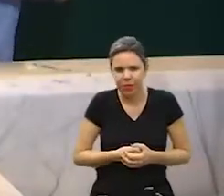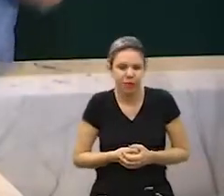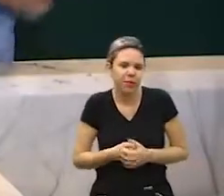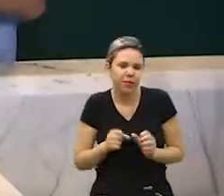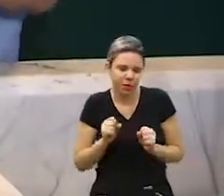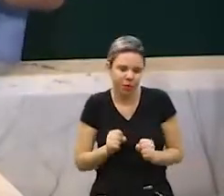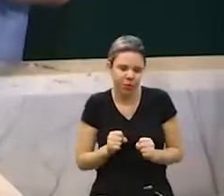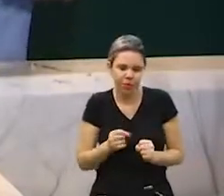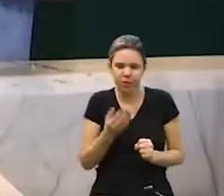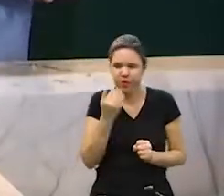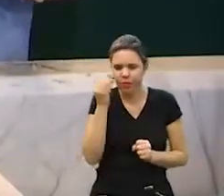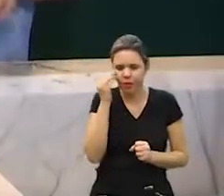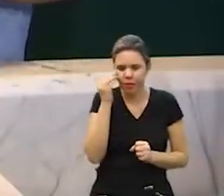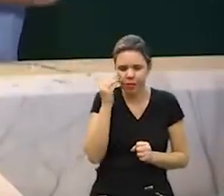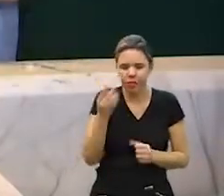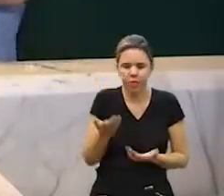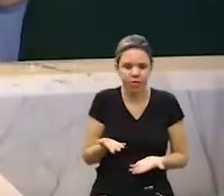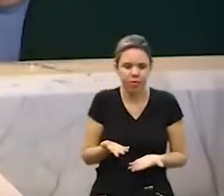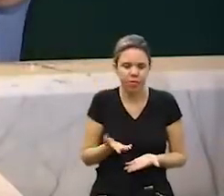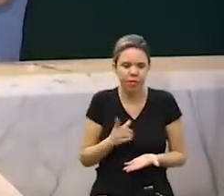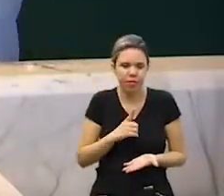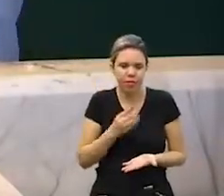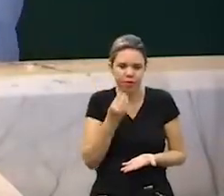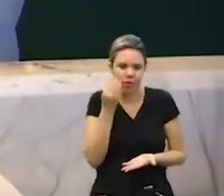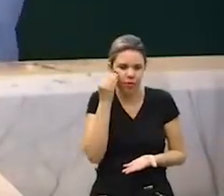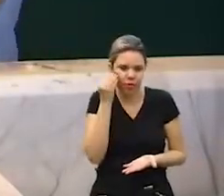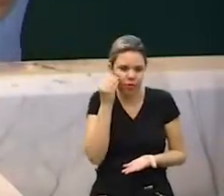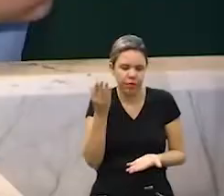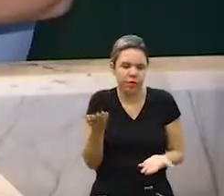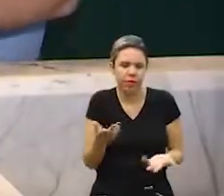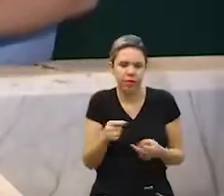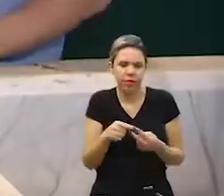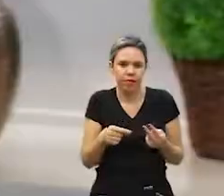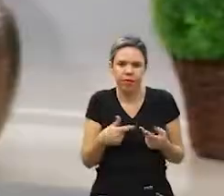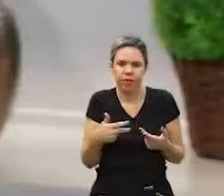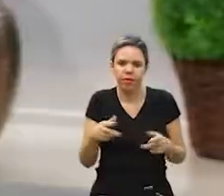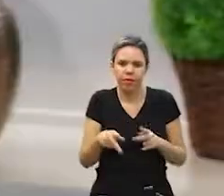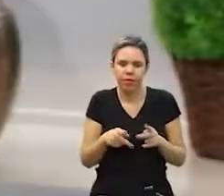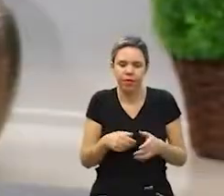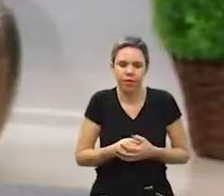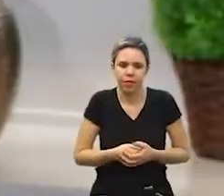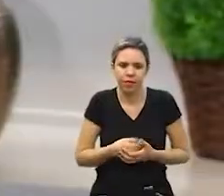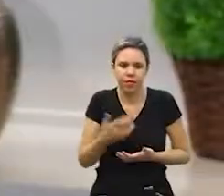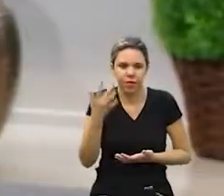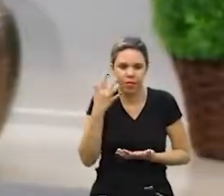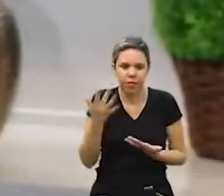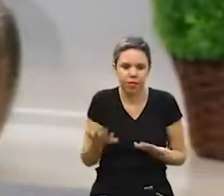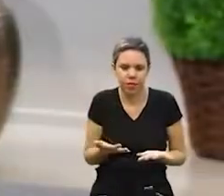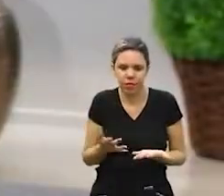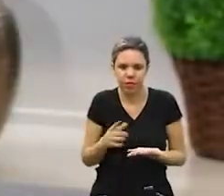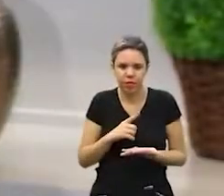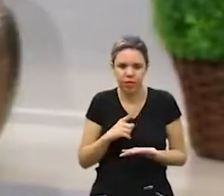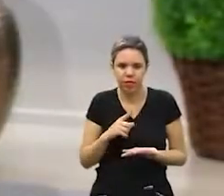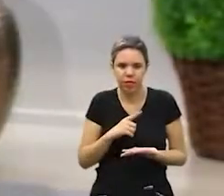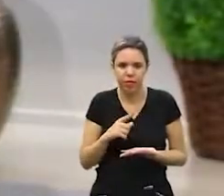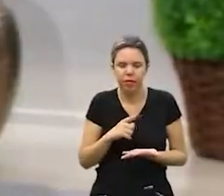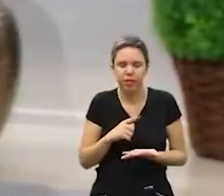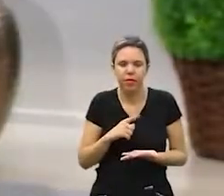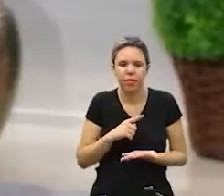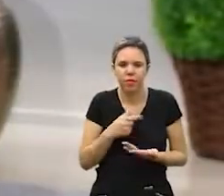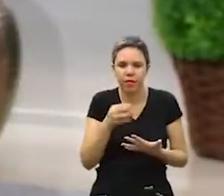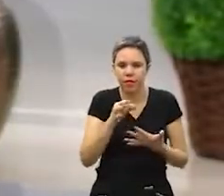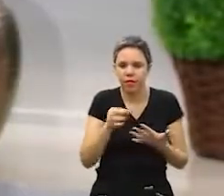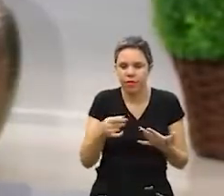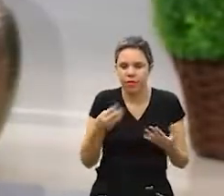não. Pode experimentar. E é isso, né? Tem que experimentar sabores. Tem que provar, pessoal, tem que provar. Eu acho que a gente tem